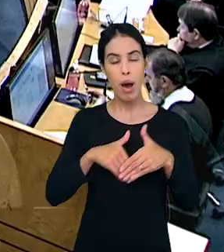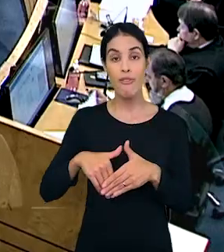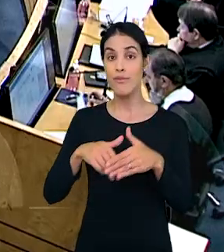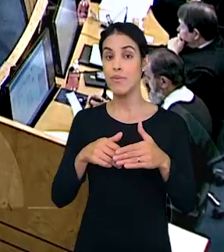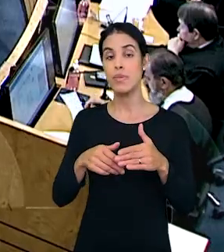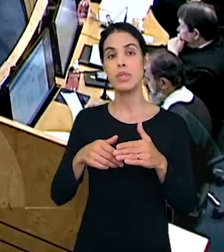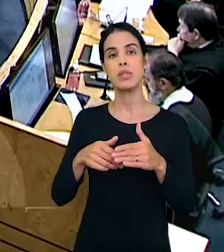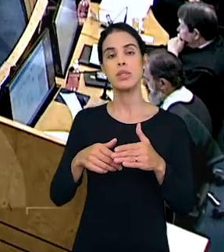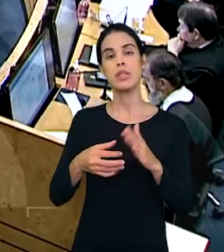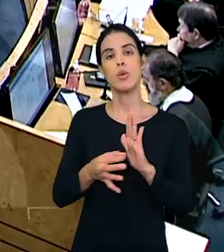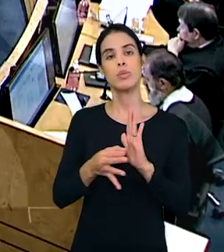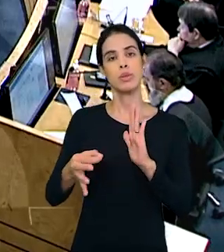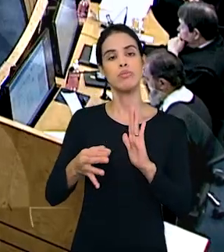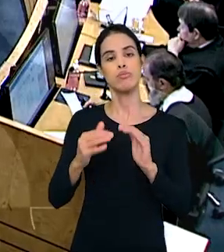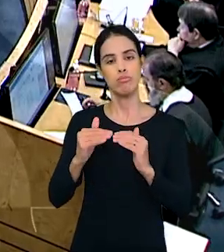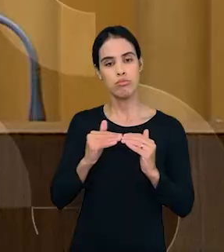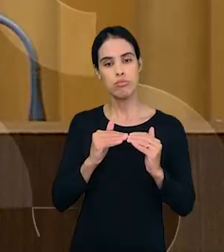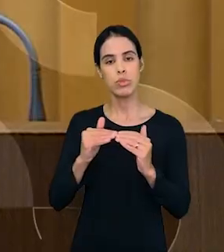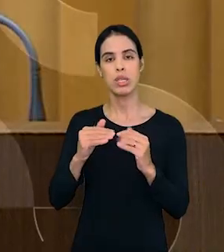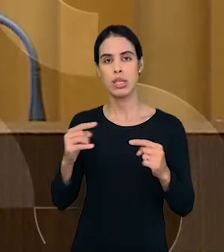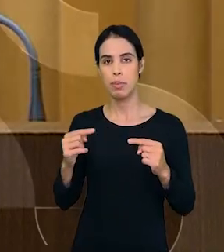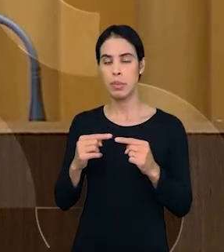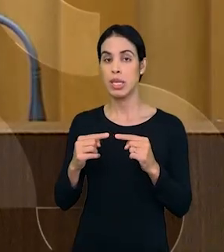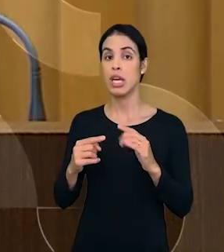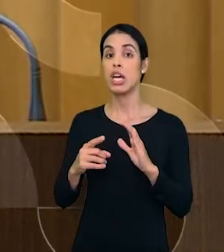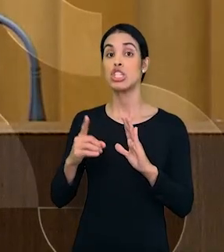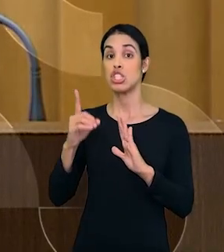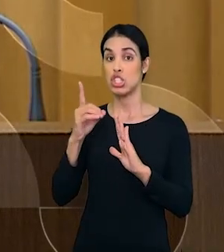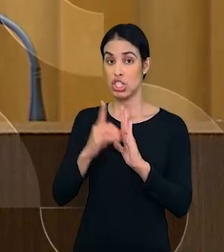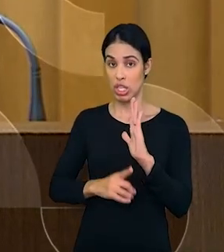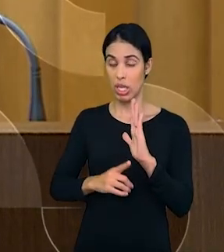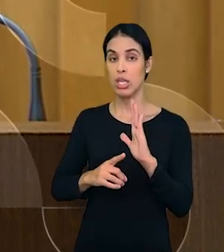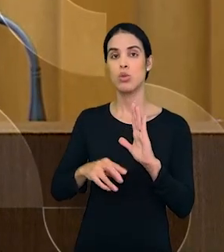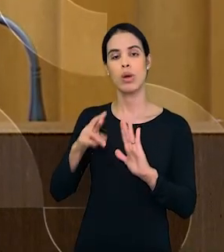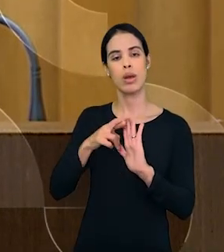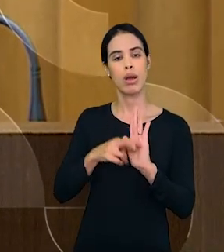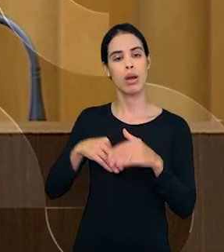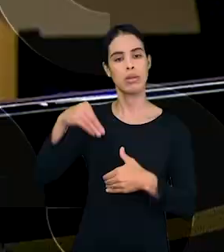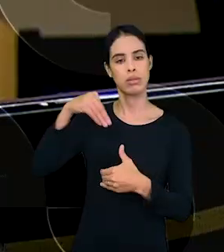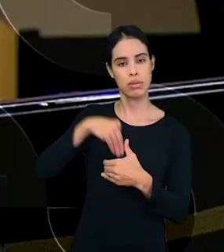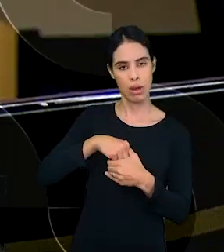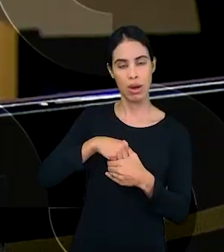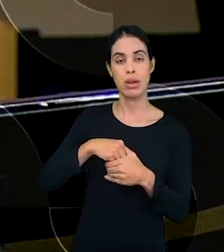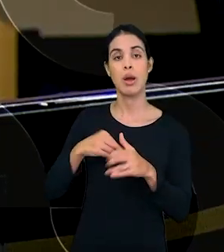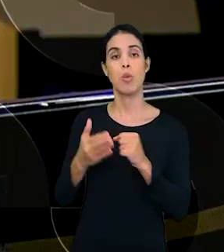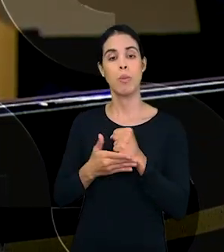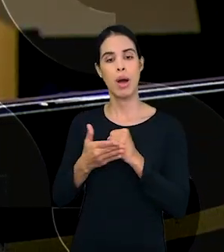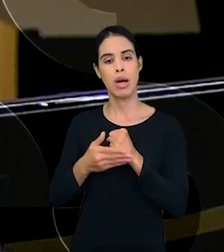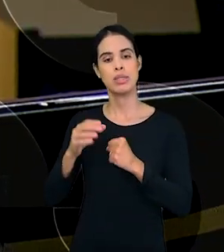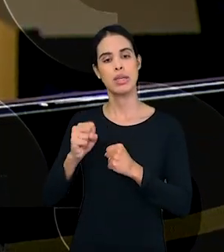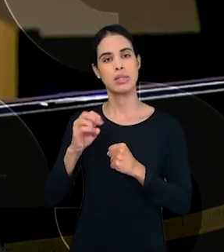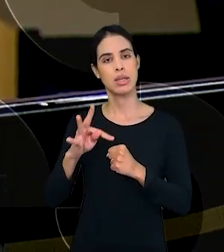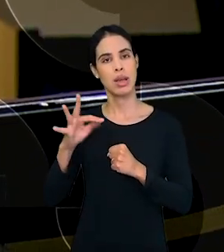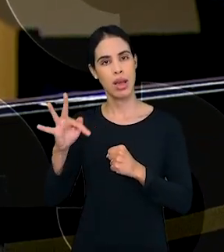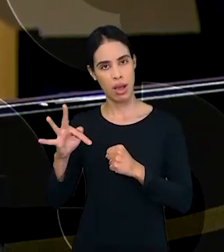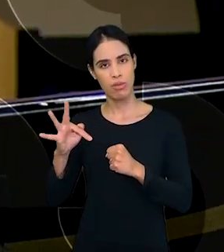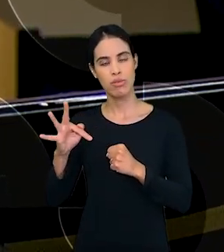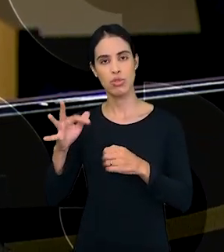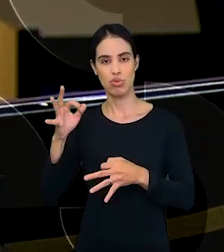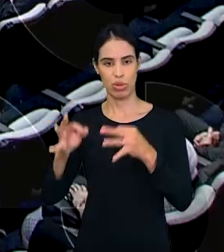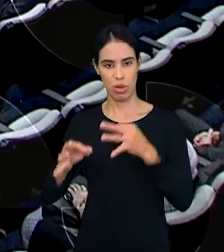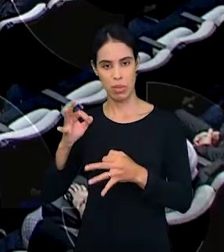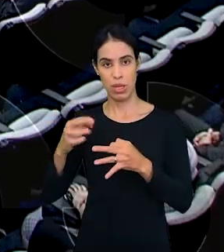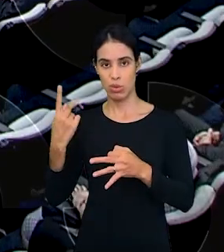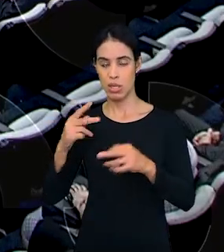casos envolvem a validade de negociação de direitos em normas coletivas com base no entendimento do Supremo Tribunal Federal sobre a